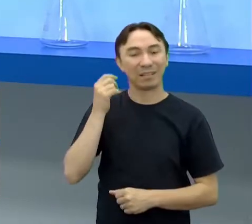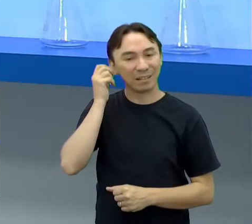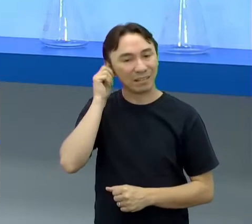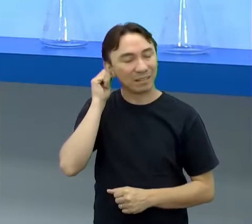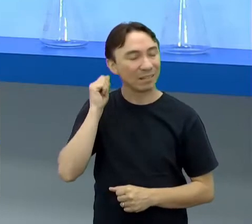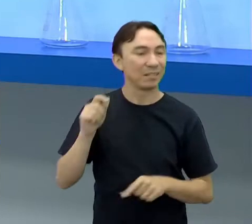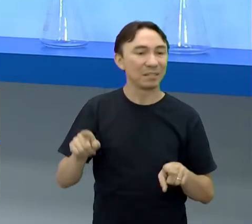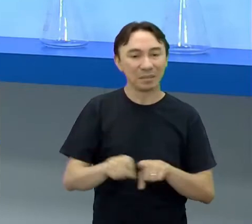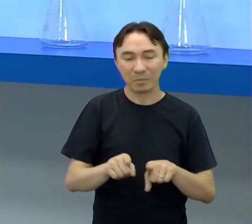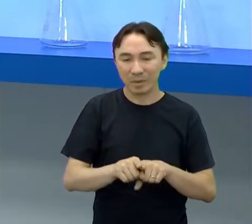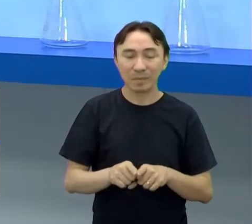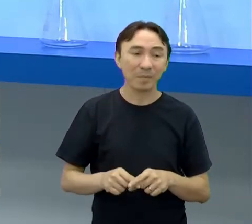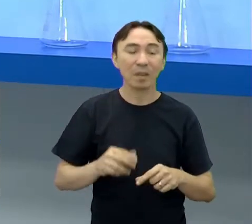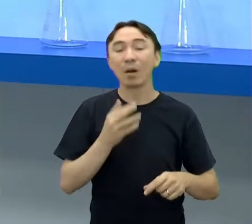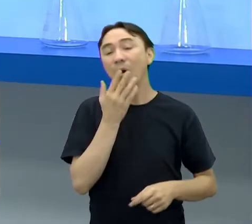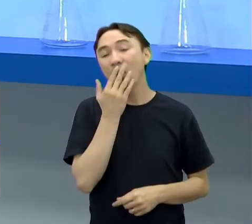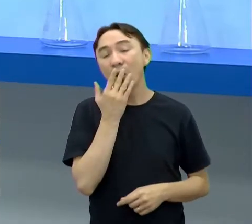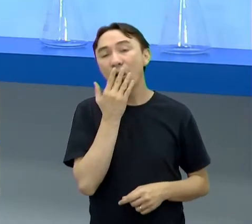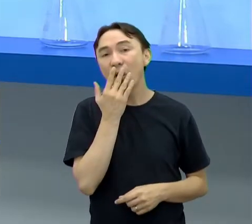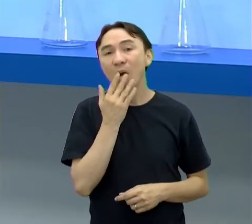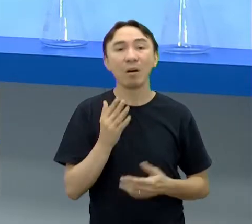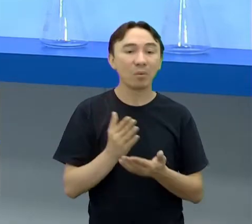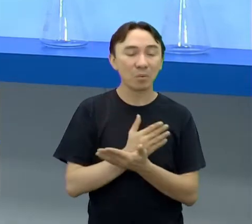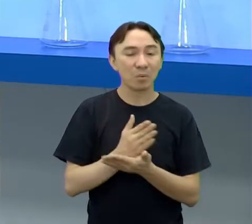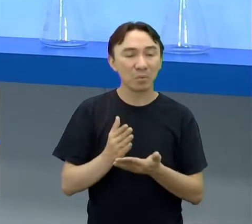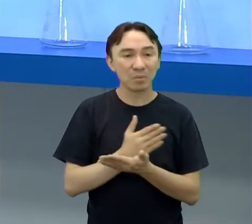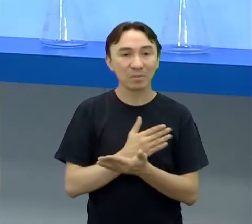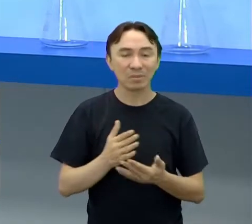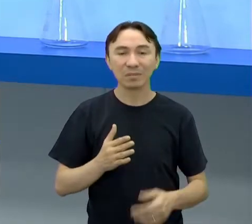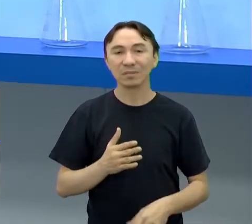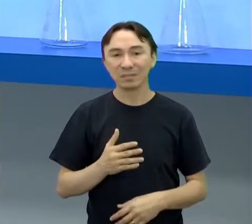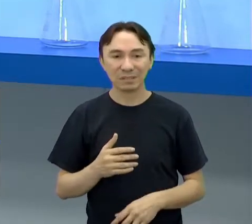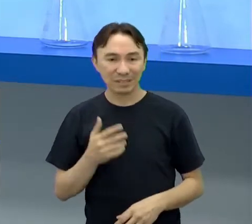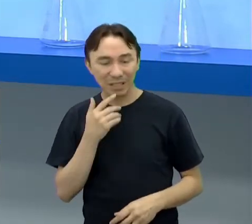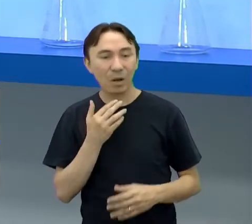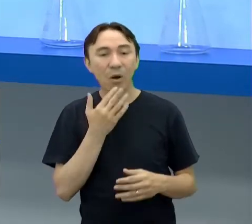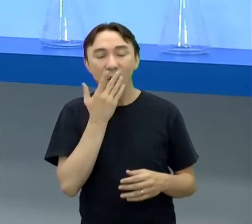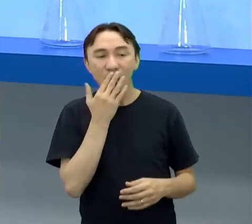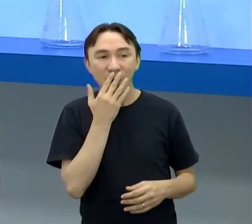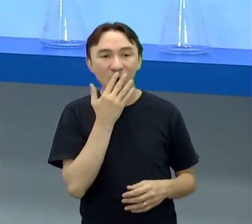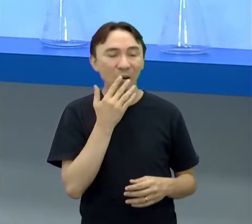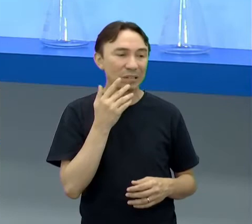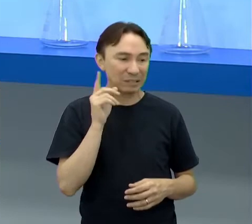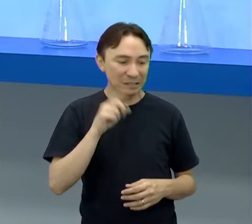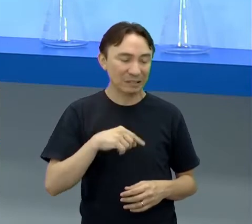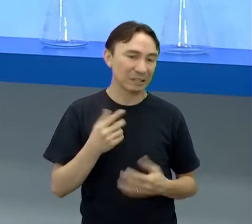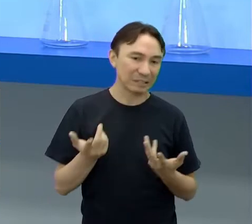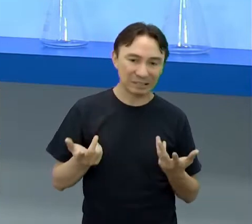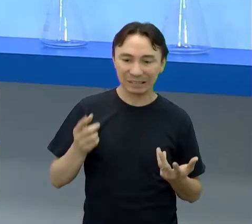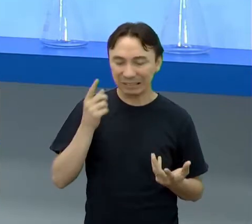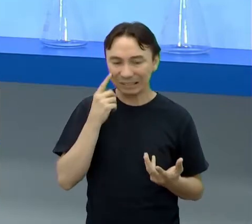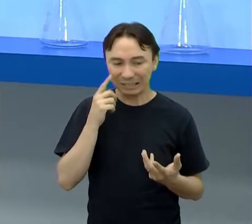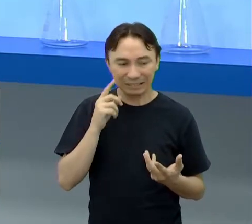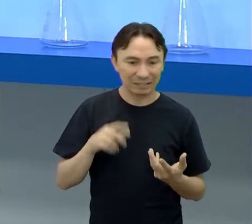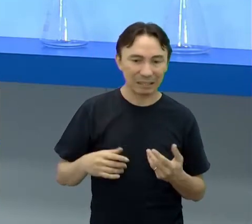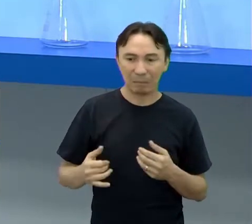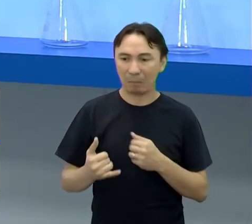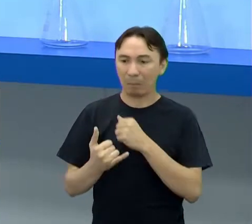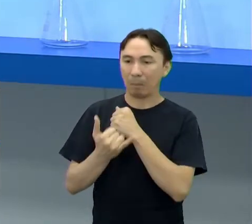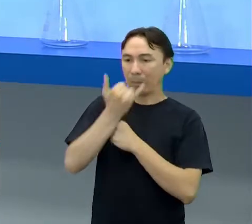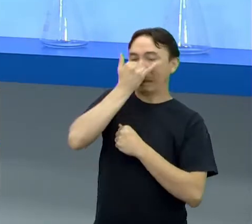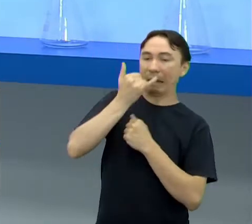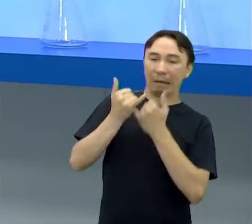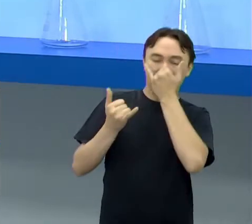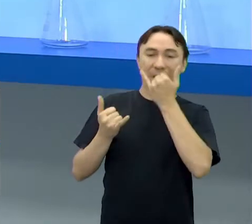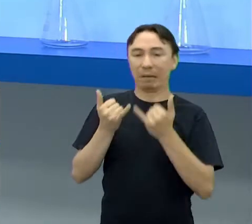de outras cores, com outras manchas, não é associado. Mas por ser em si, a cor traz também essa questão. Até que eu falei assim,